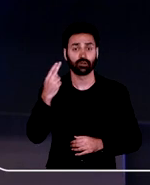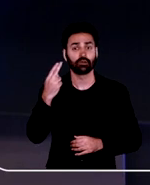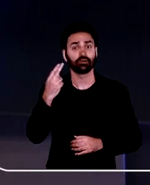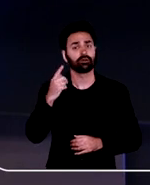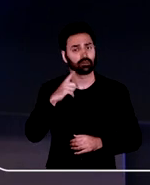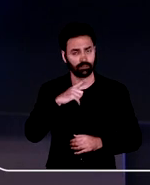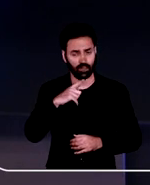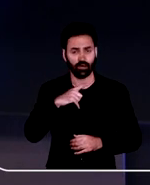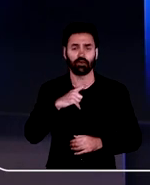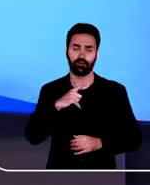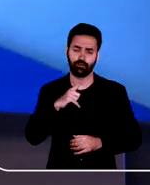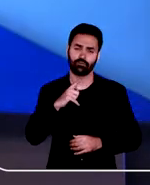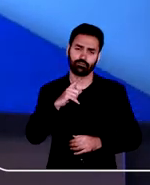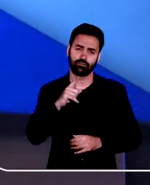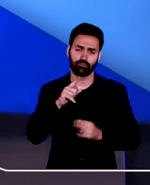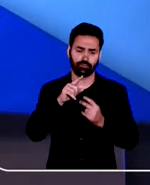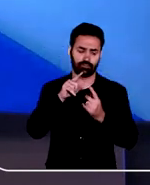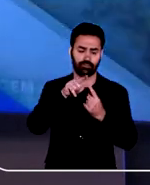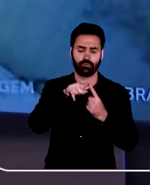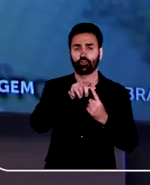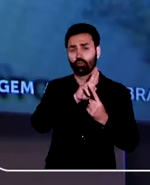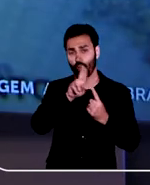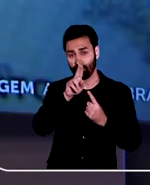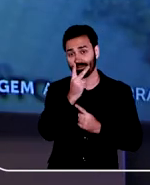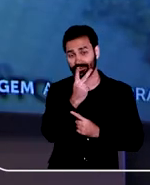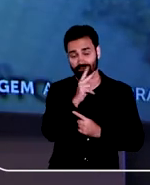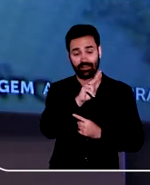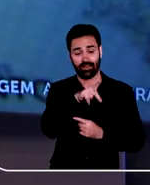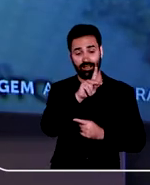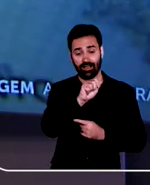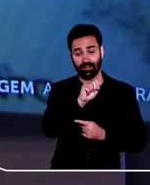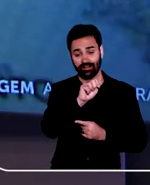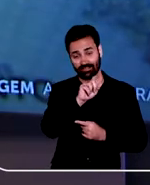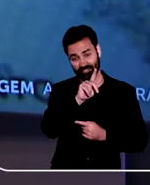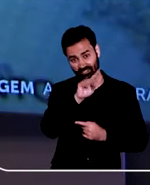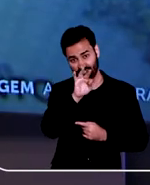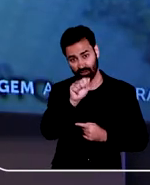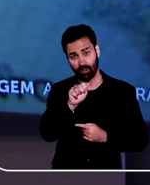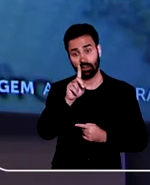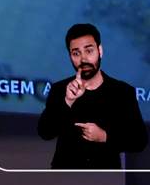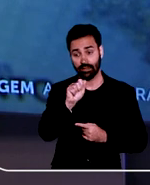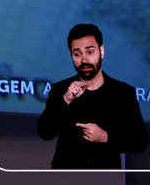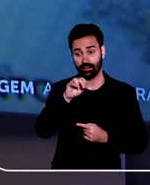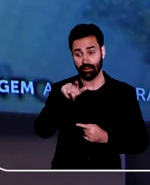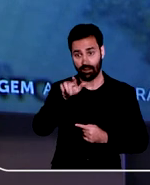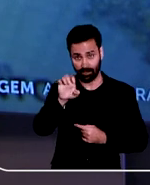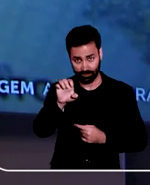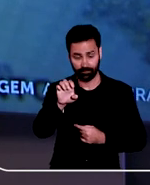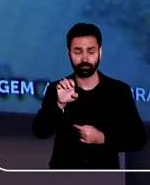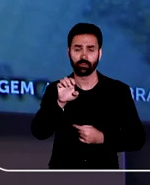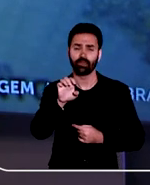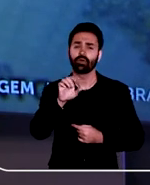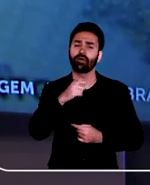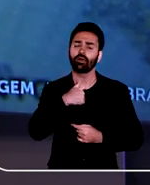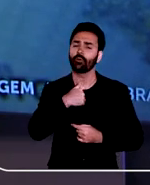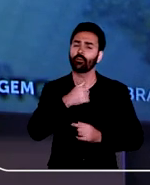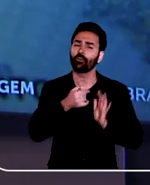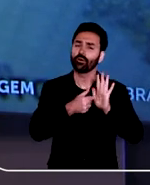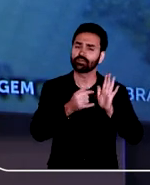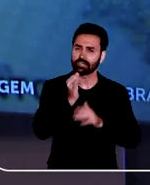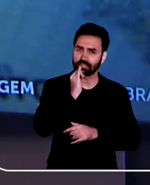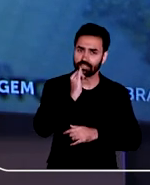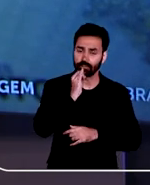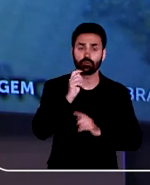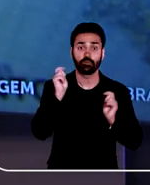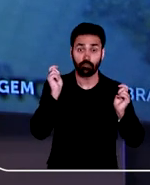é meu nome completo sim eu tenho um prenome composto Cátia Danielle estou dando esse exemplo porque a